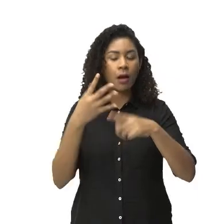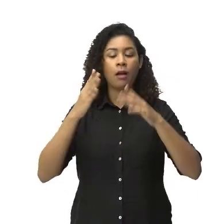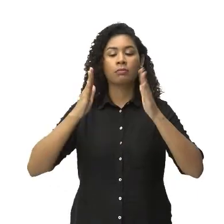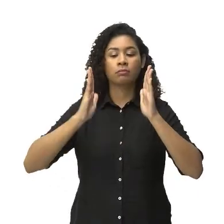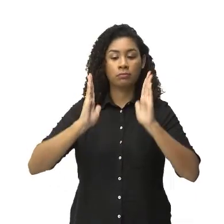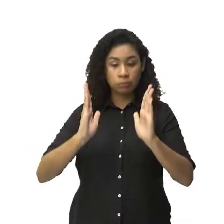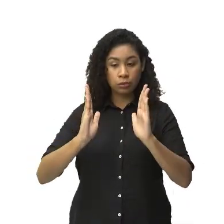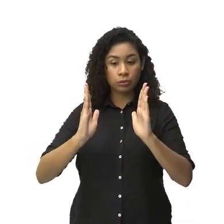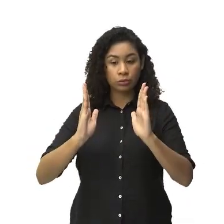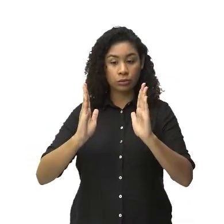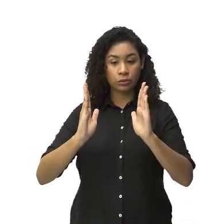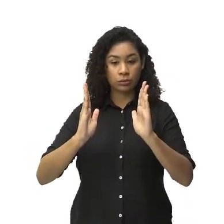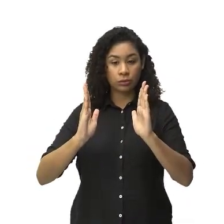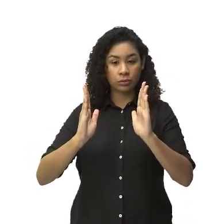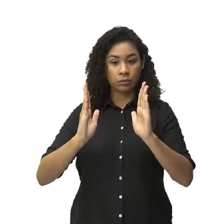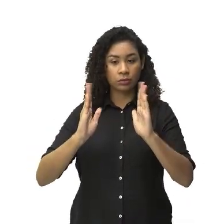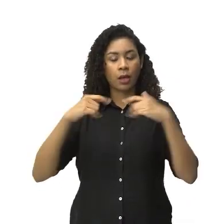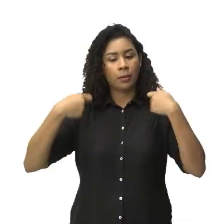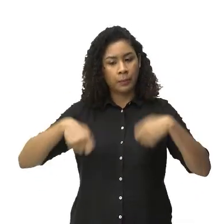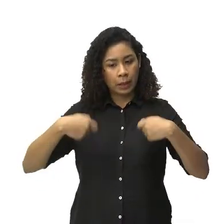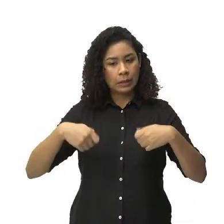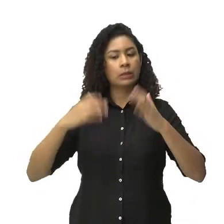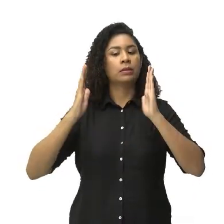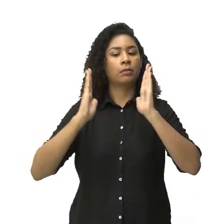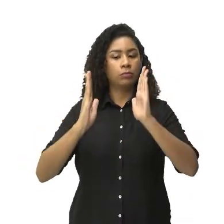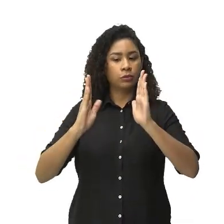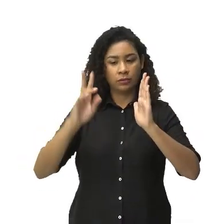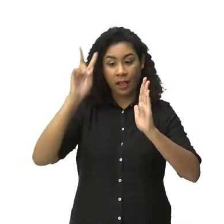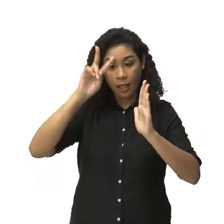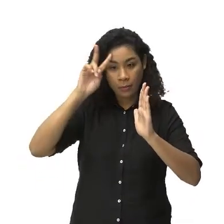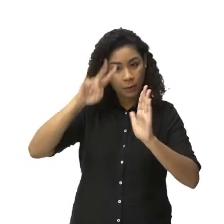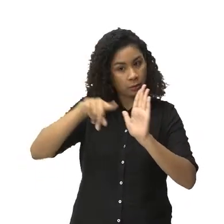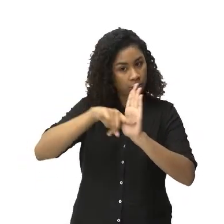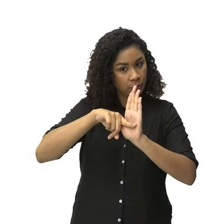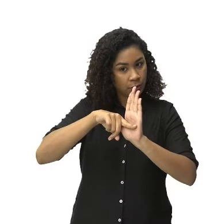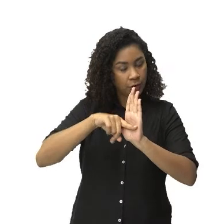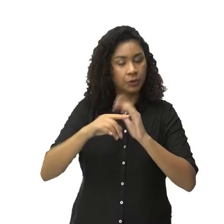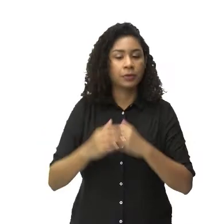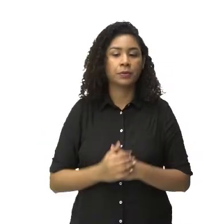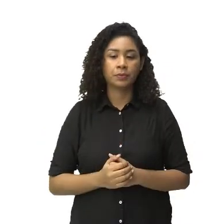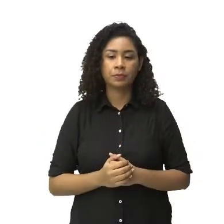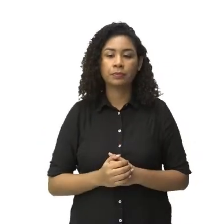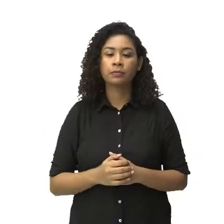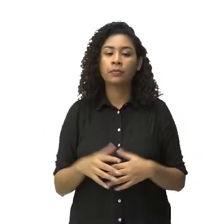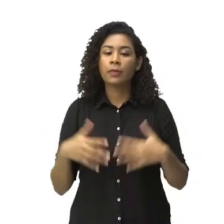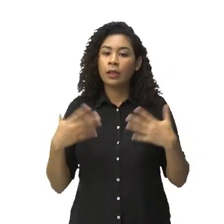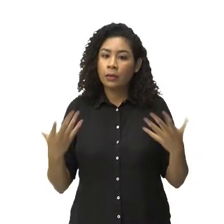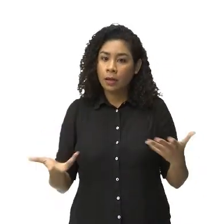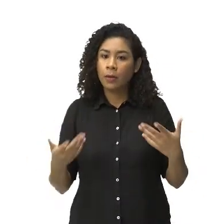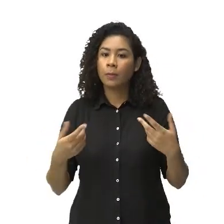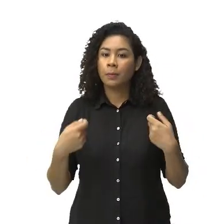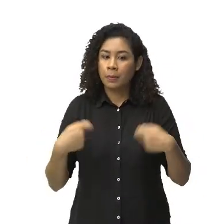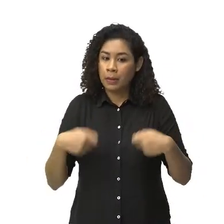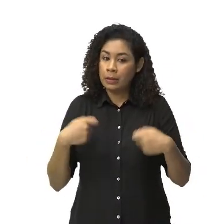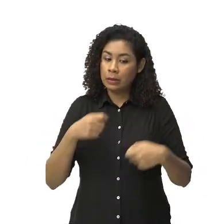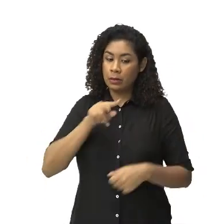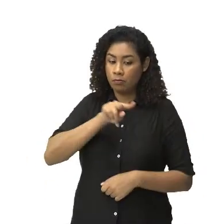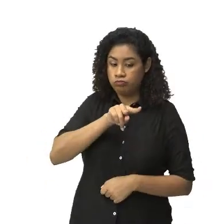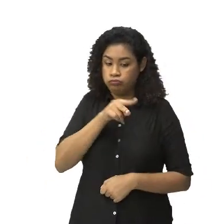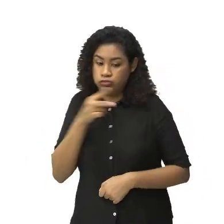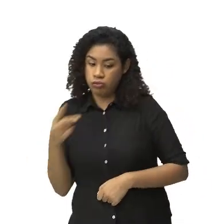ele vai estar entre módulo. Se ele está entre módulo, significa que eu preciso dele positivo,